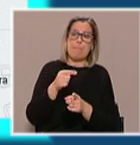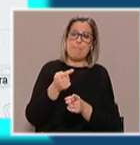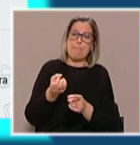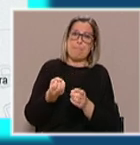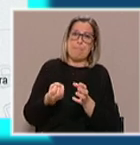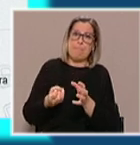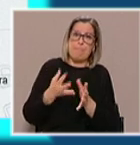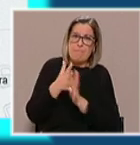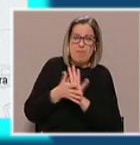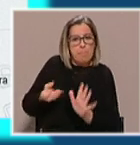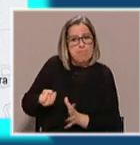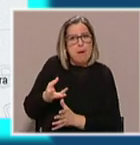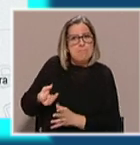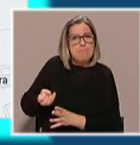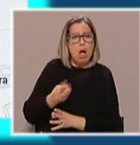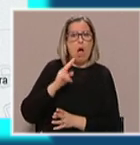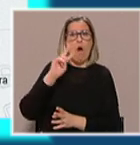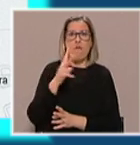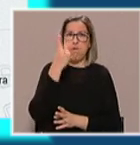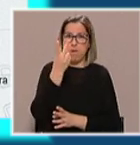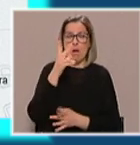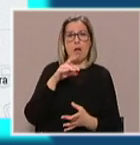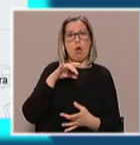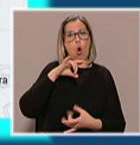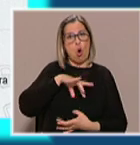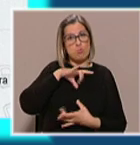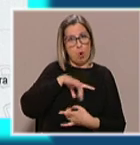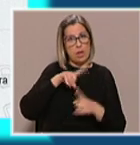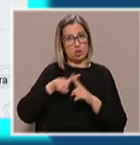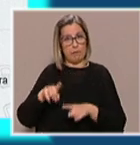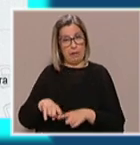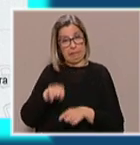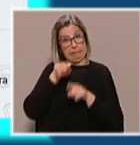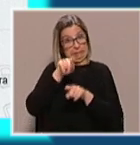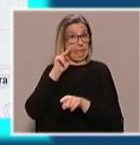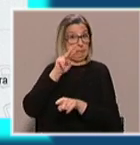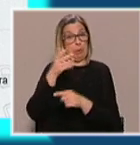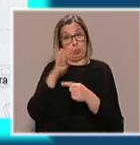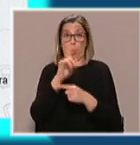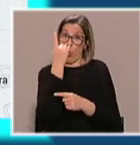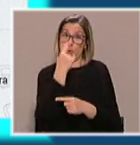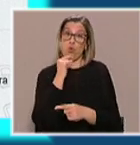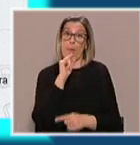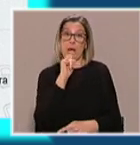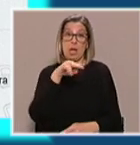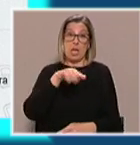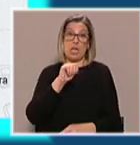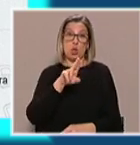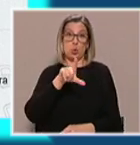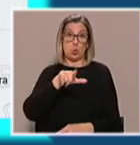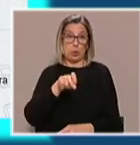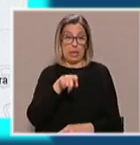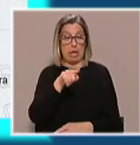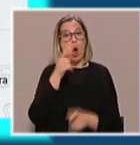apenas representada uma, que é a insulina, que é responsável por regular os níveis de glicose no